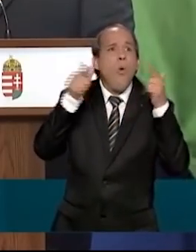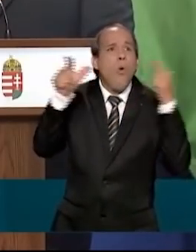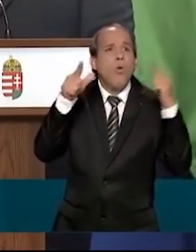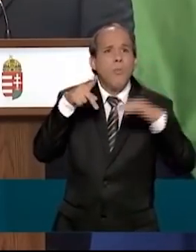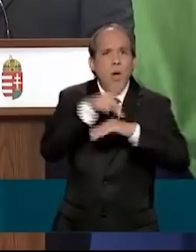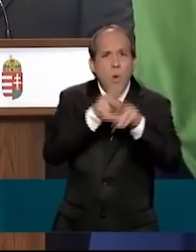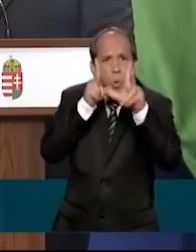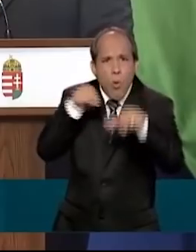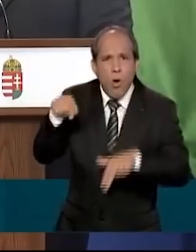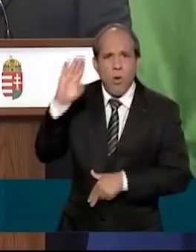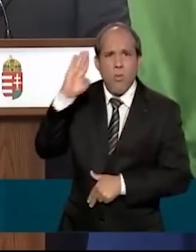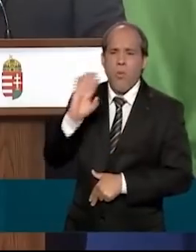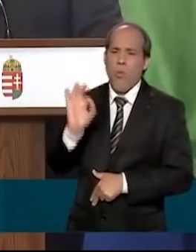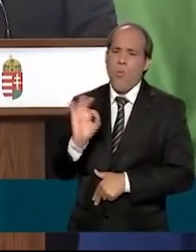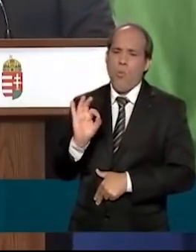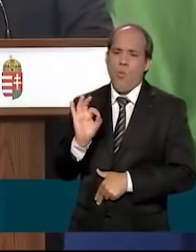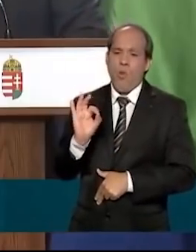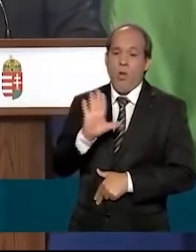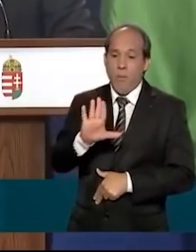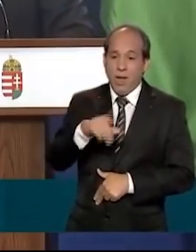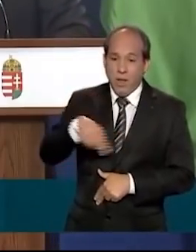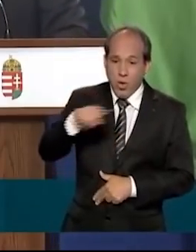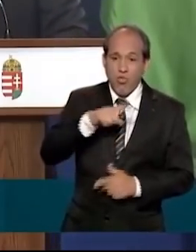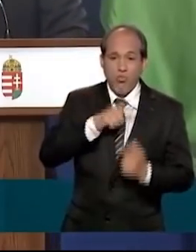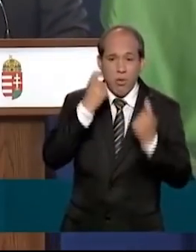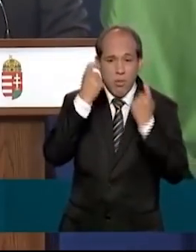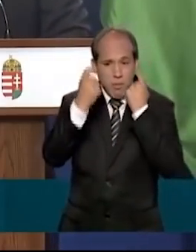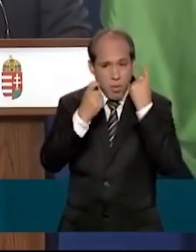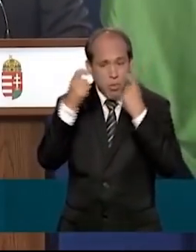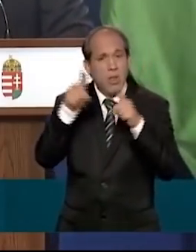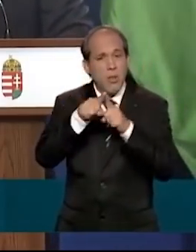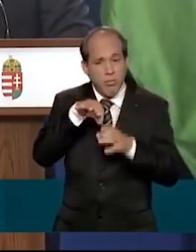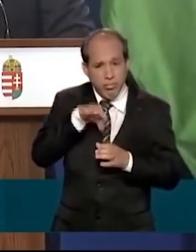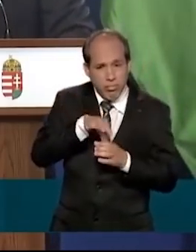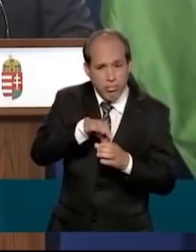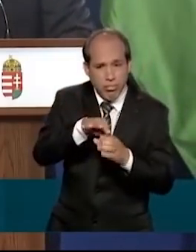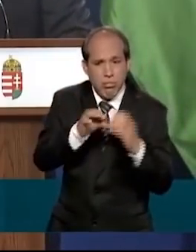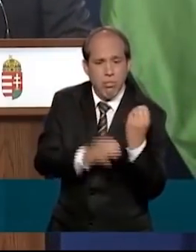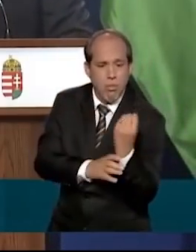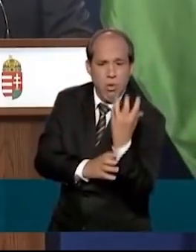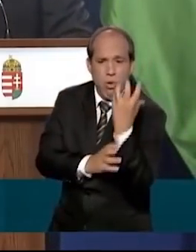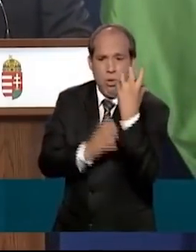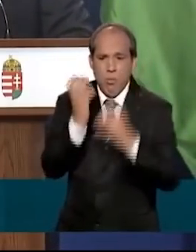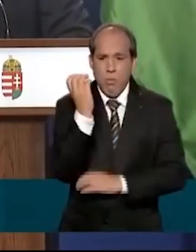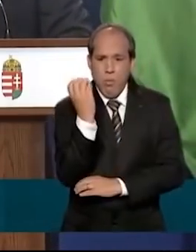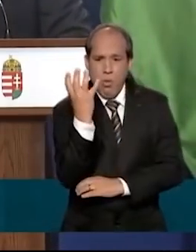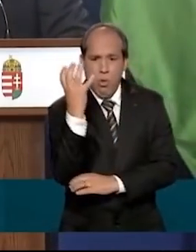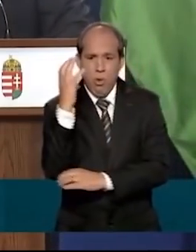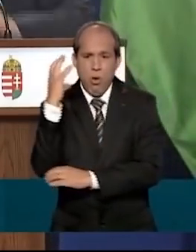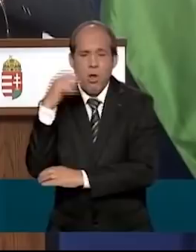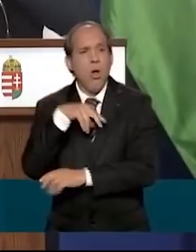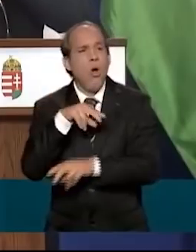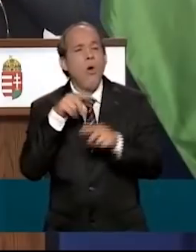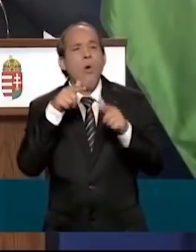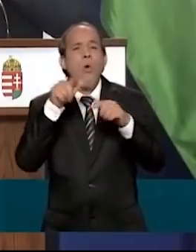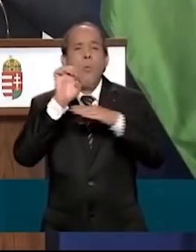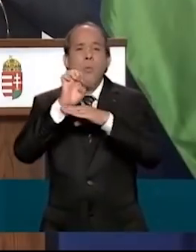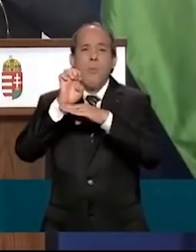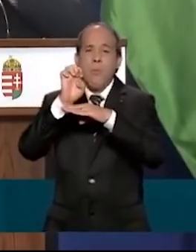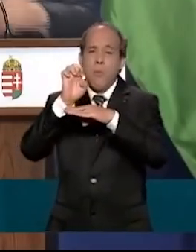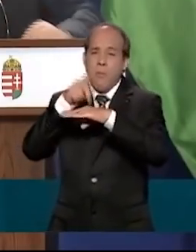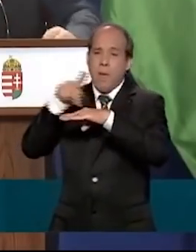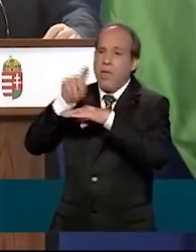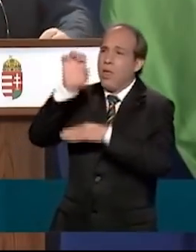outro país do mundo nossos preocupamos até mesmo Correa florestamento coisa que não vejo os países da Europa